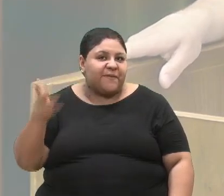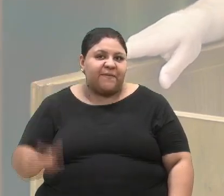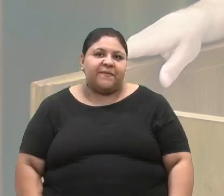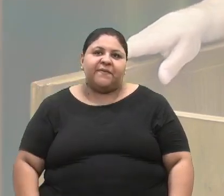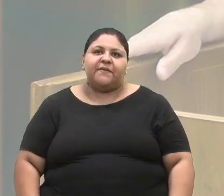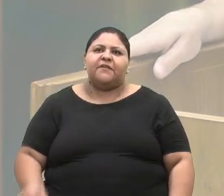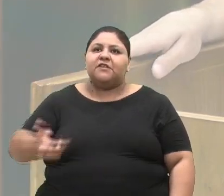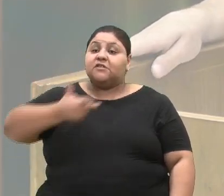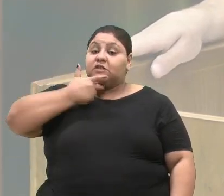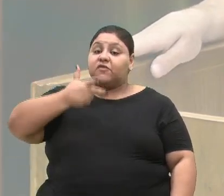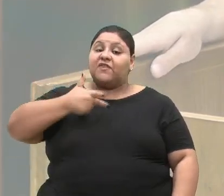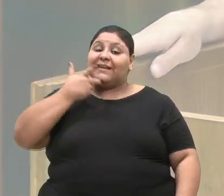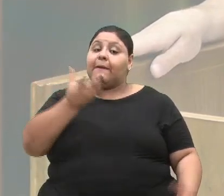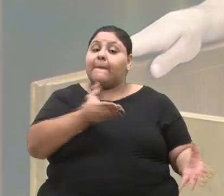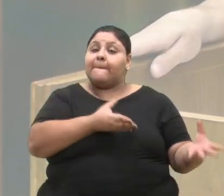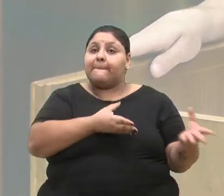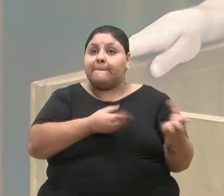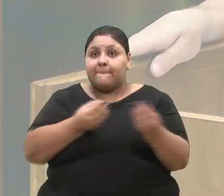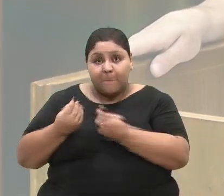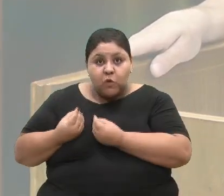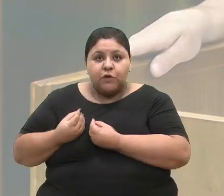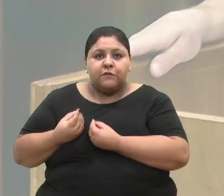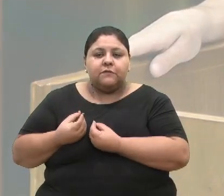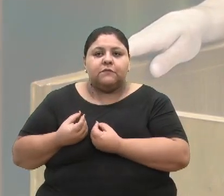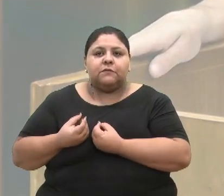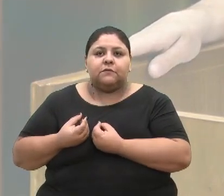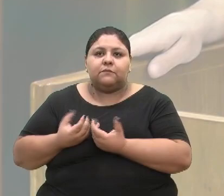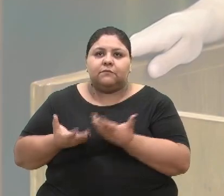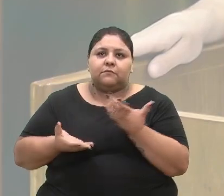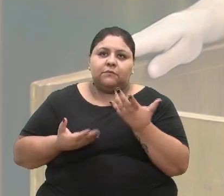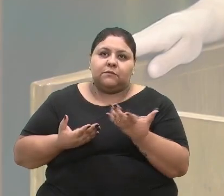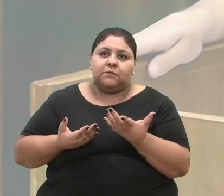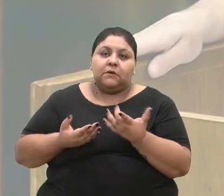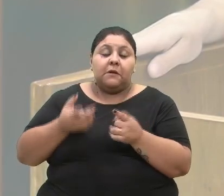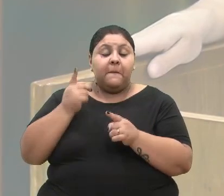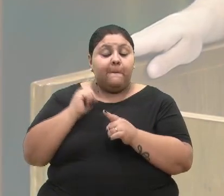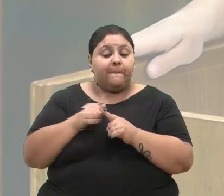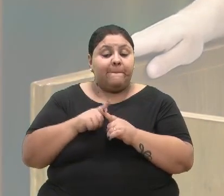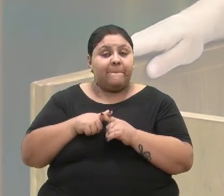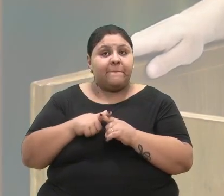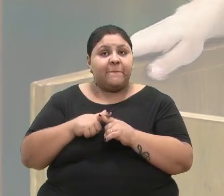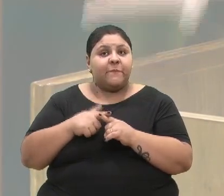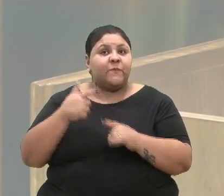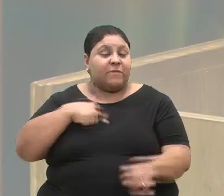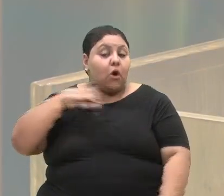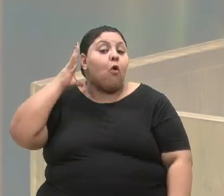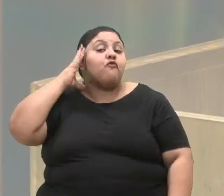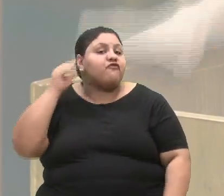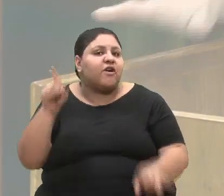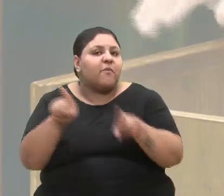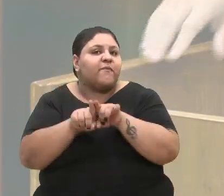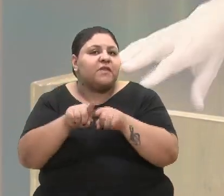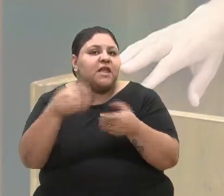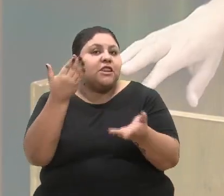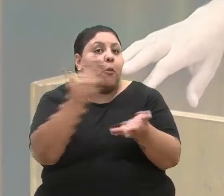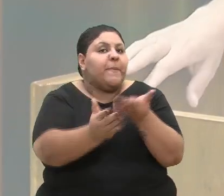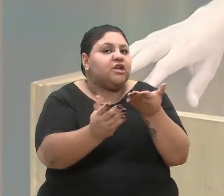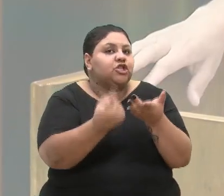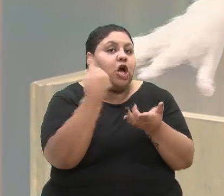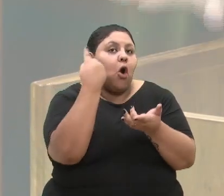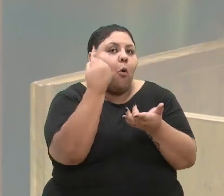falei bastante, se eu falei muito, é porque eu ouvia muito. Eu não perdia uma sessão.